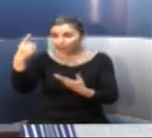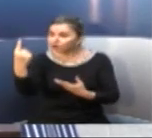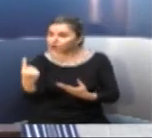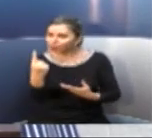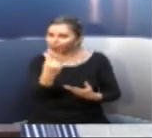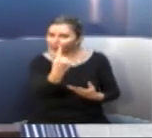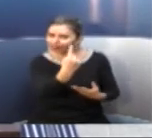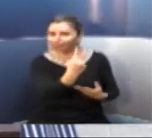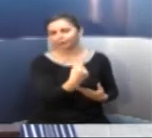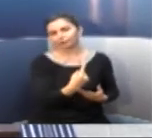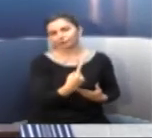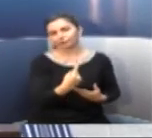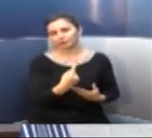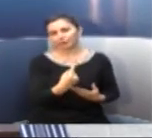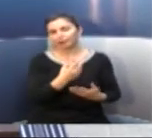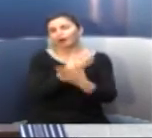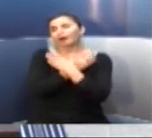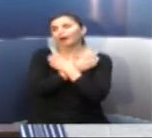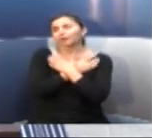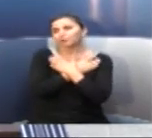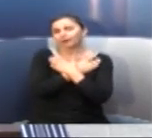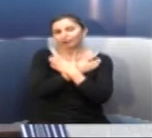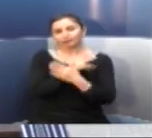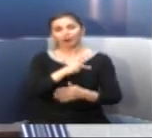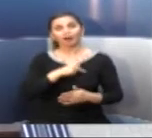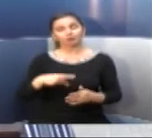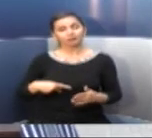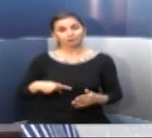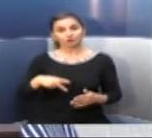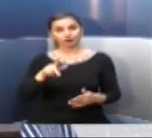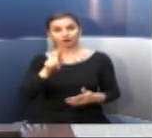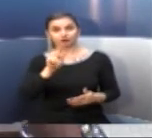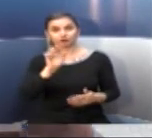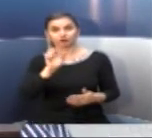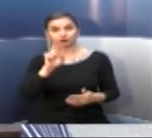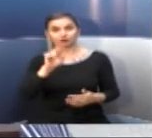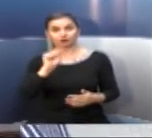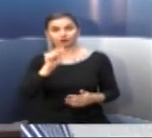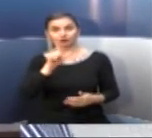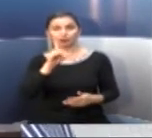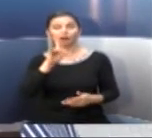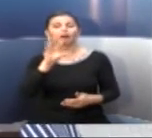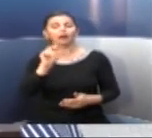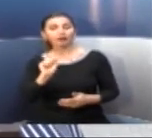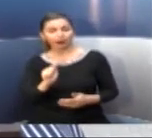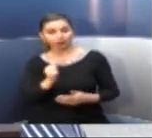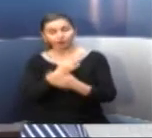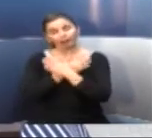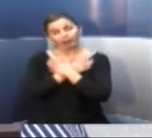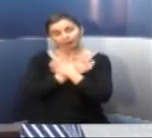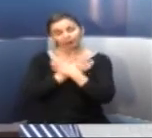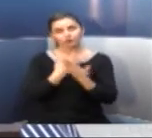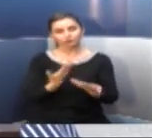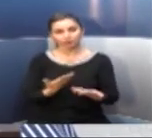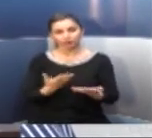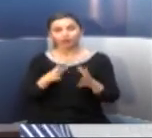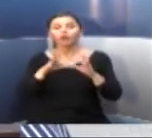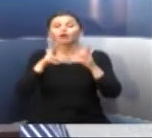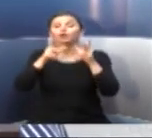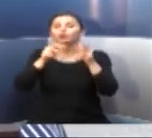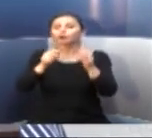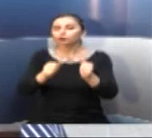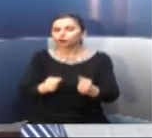à presidente Geralda por ter proporcionado isso, não é? E todos os técnicos da instituição, que dia a